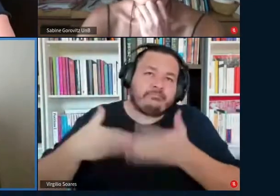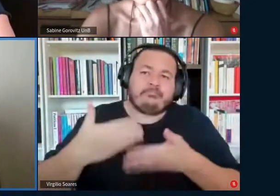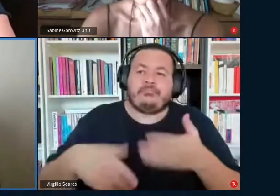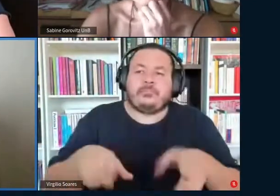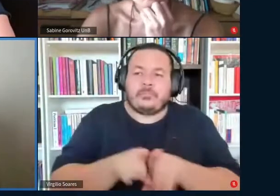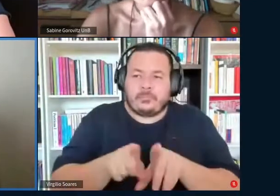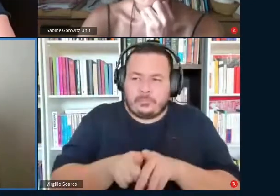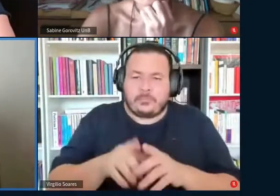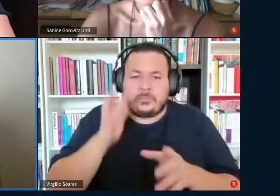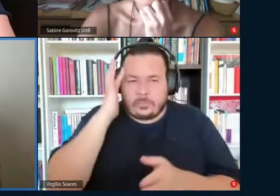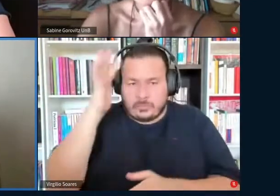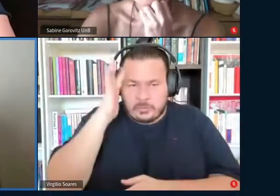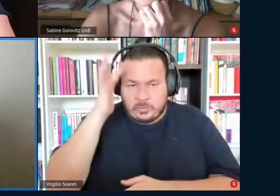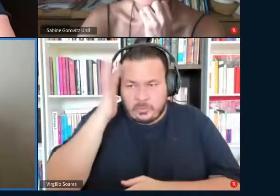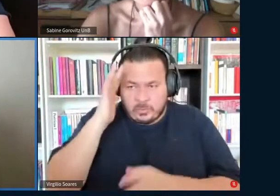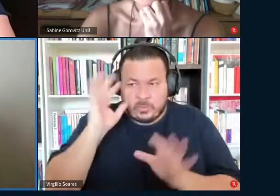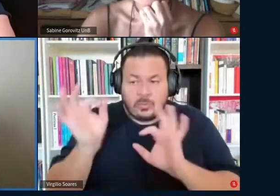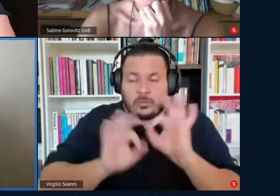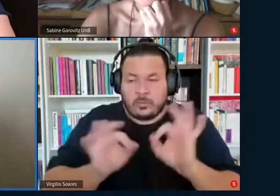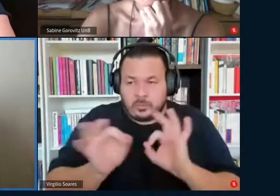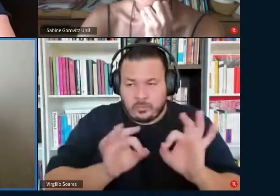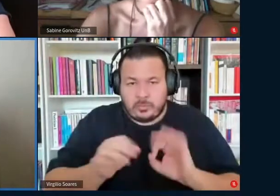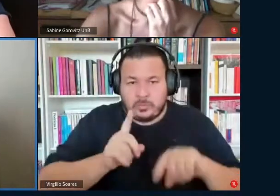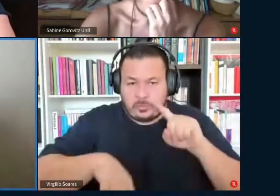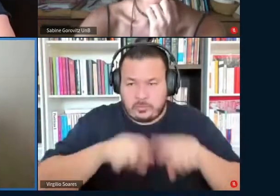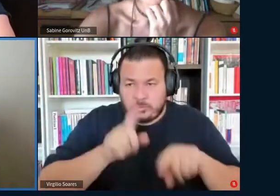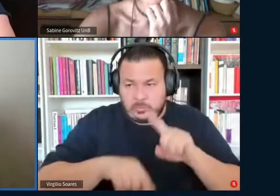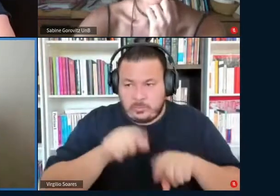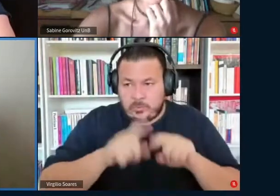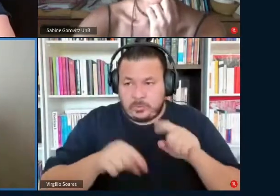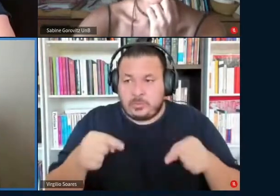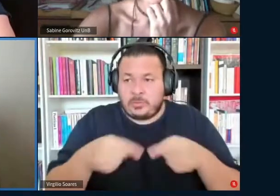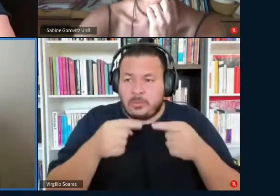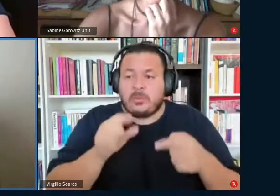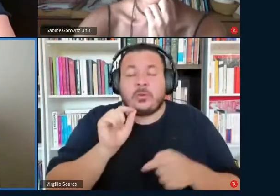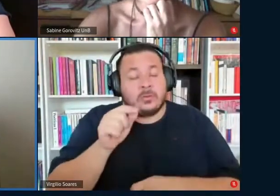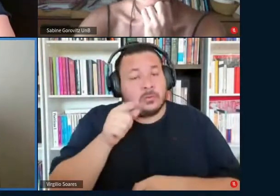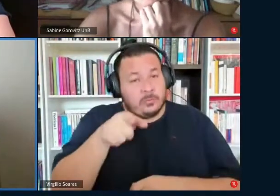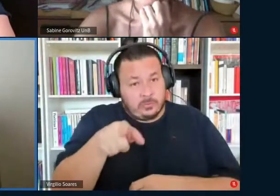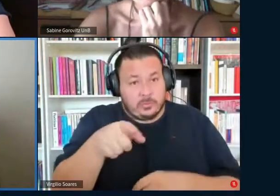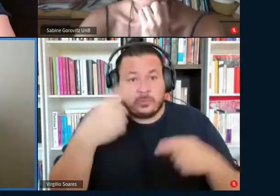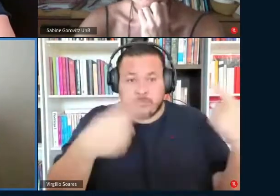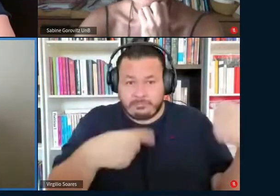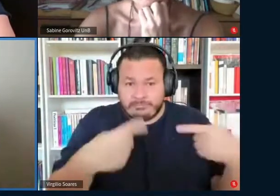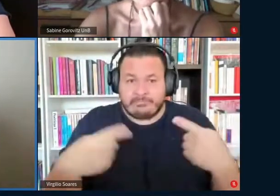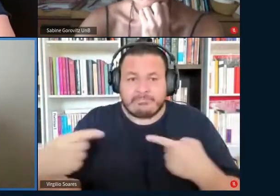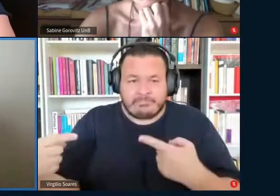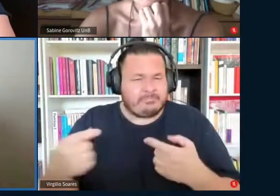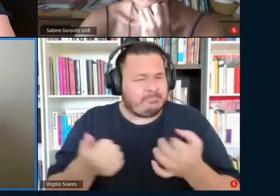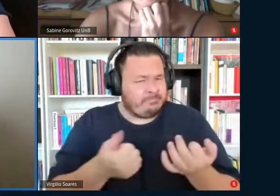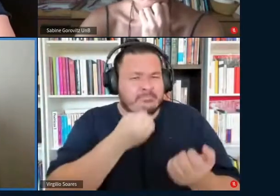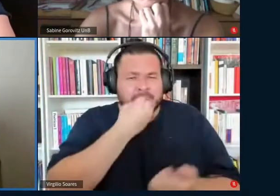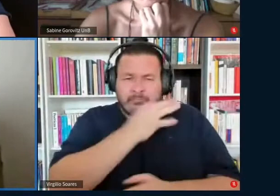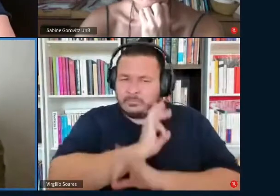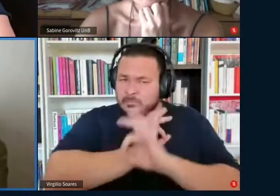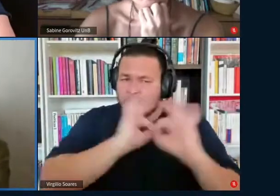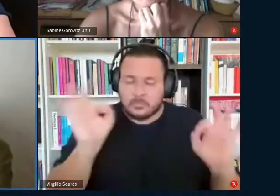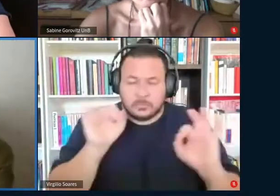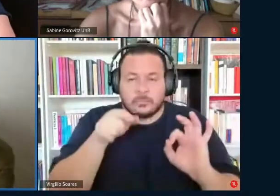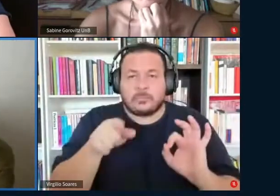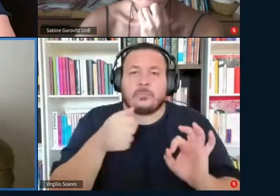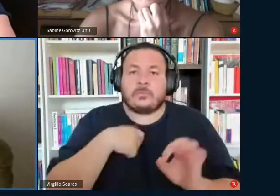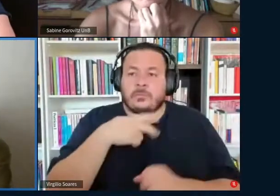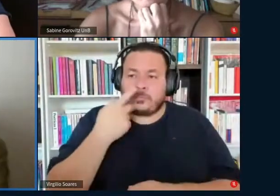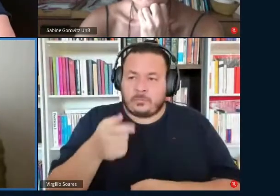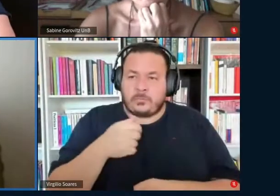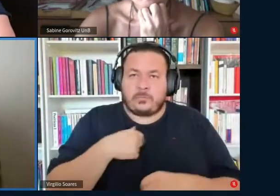do ponto de vista teórico, estou organizando um material sobre isso e que você discute de um jeito muito legal. Você vai chamar